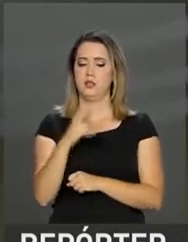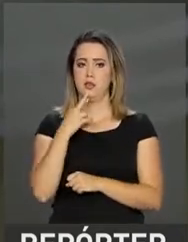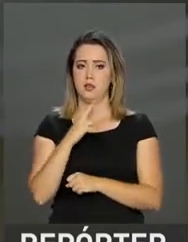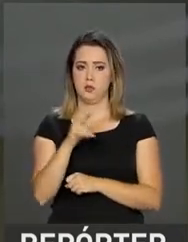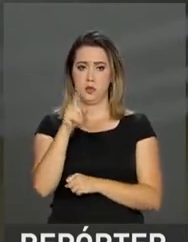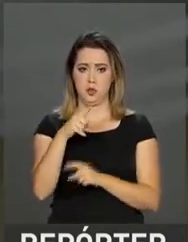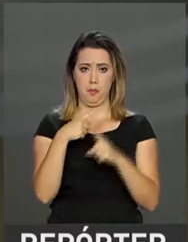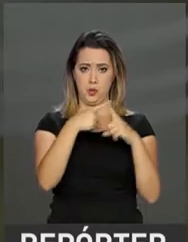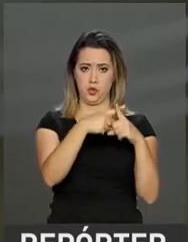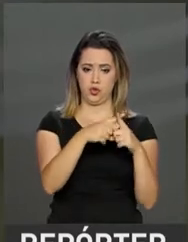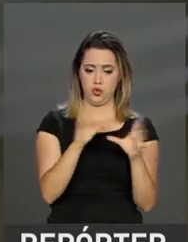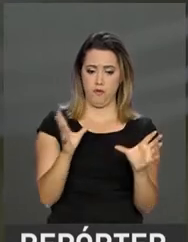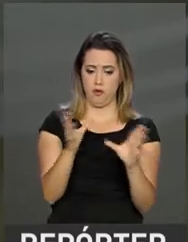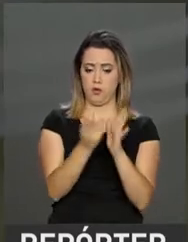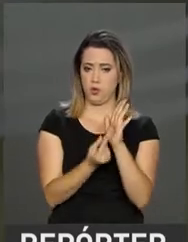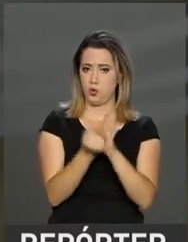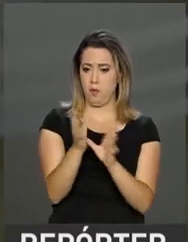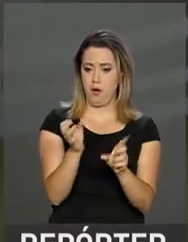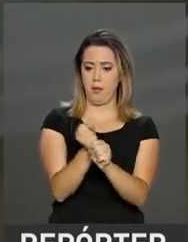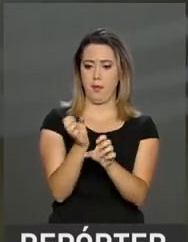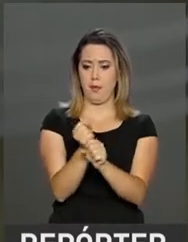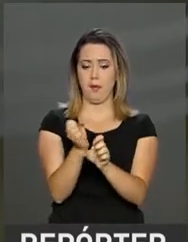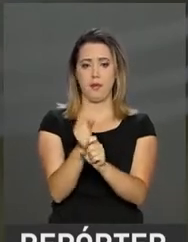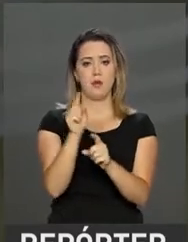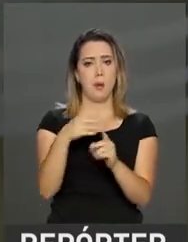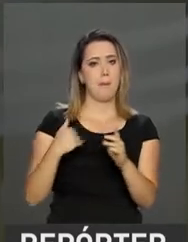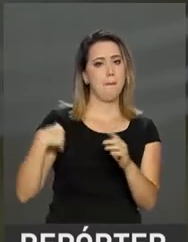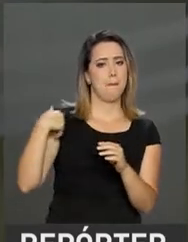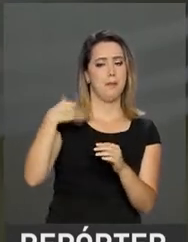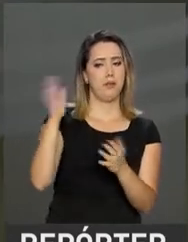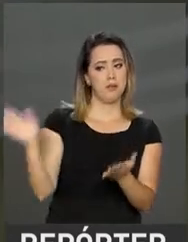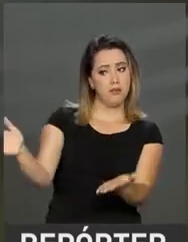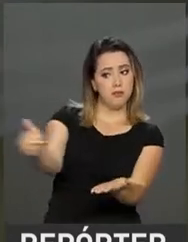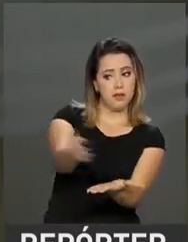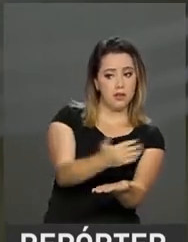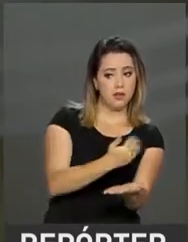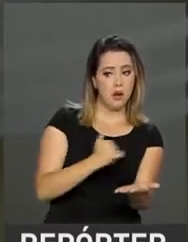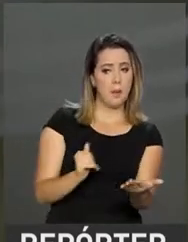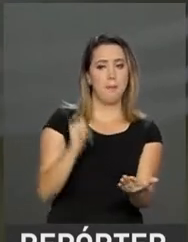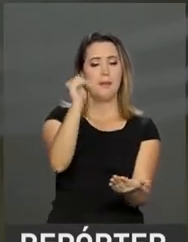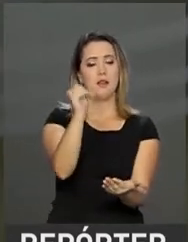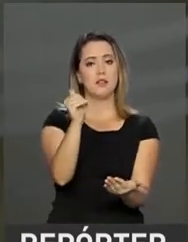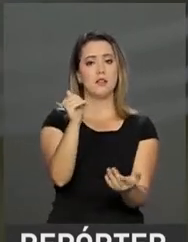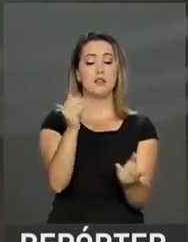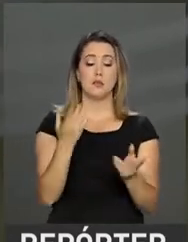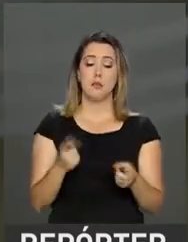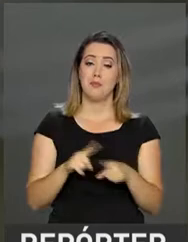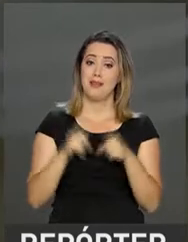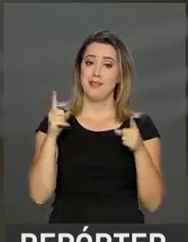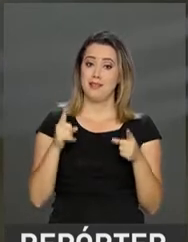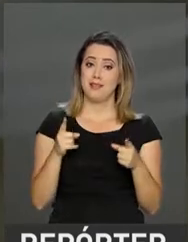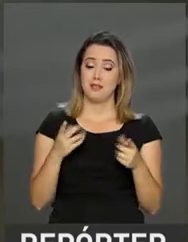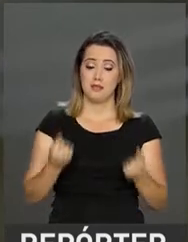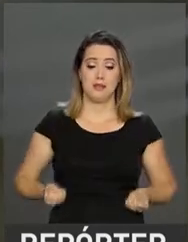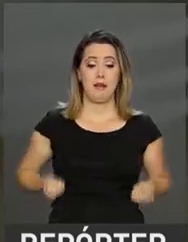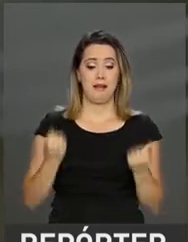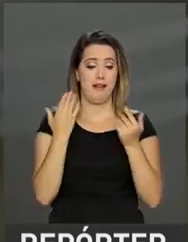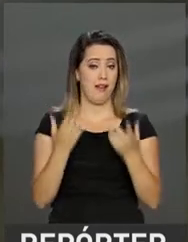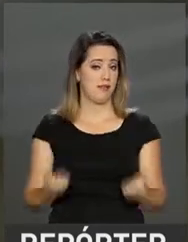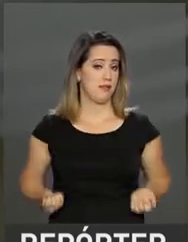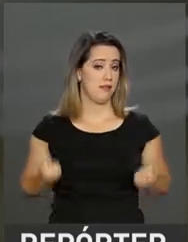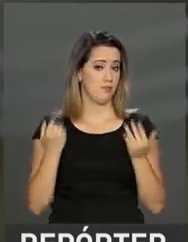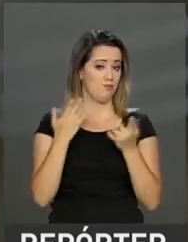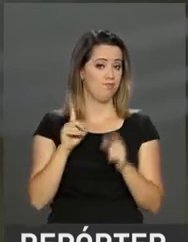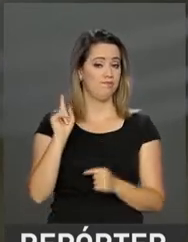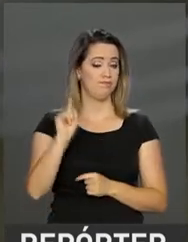ou seja se o governo arrecadar mais do que gasta tem-se o superávit mas se o resultado for negativo